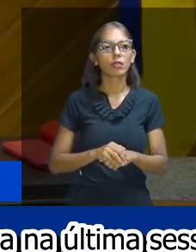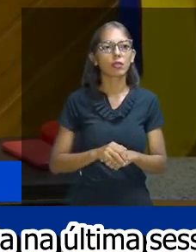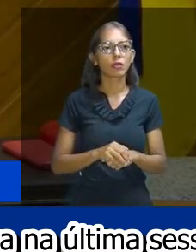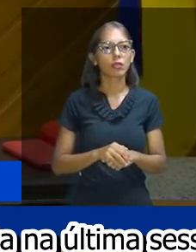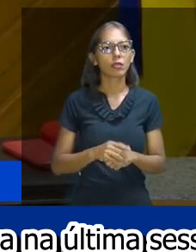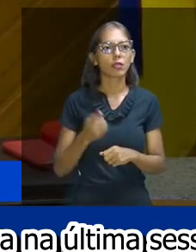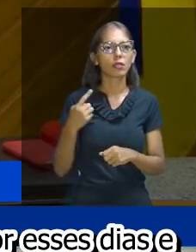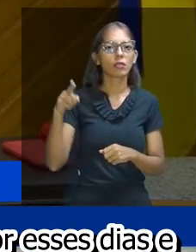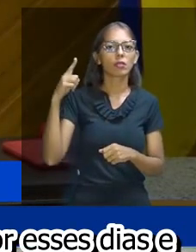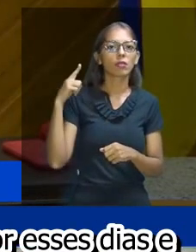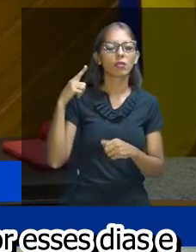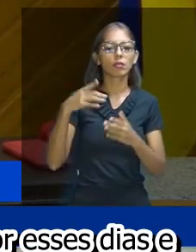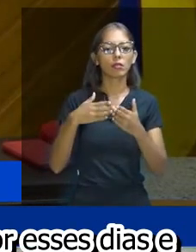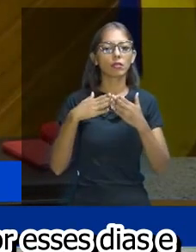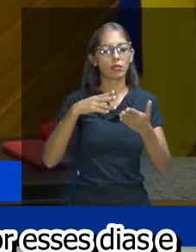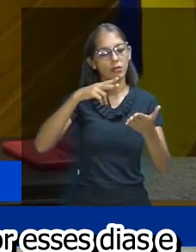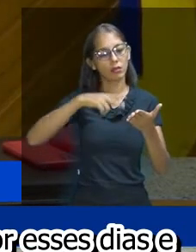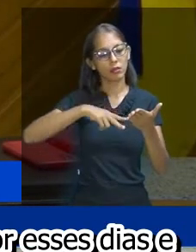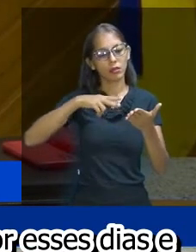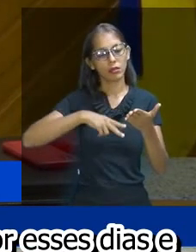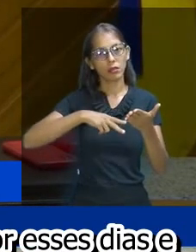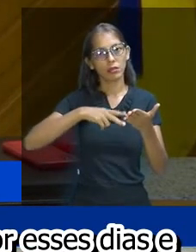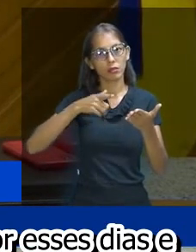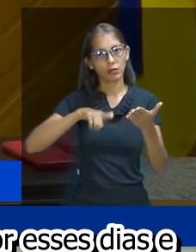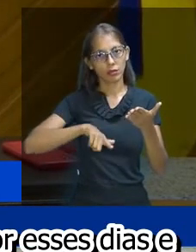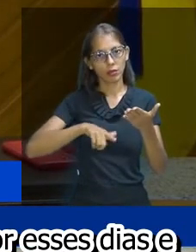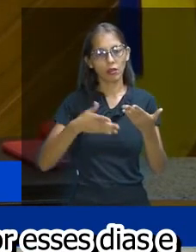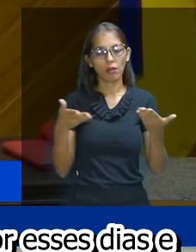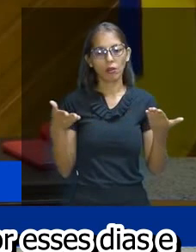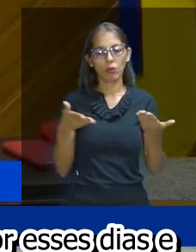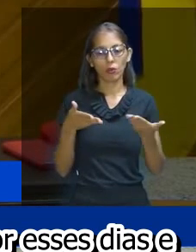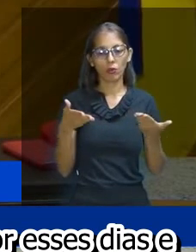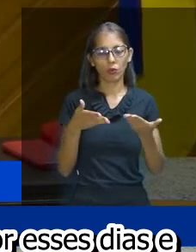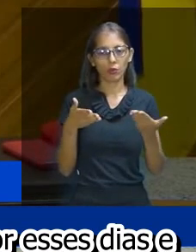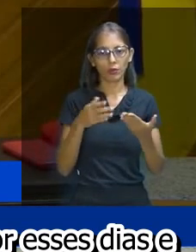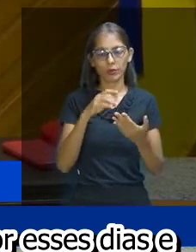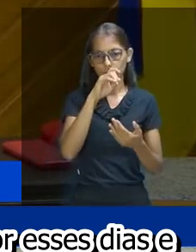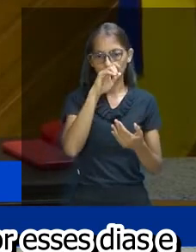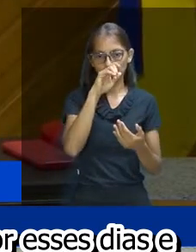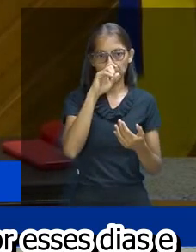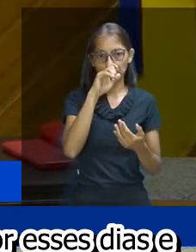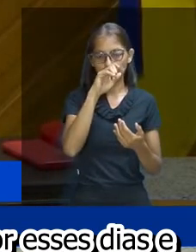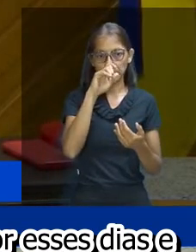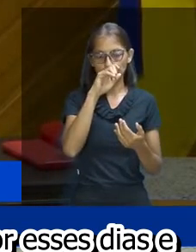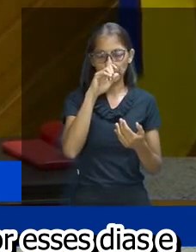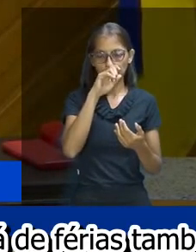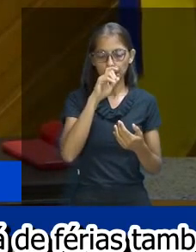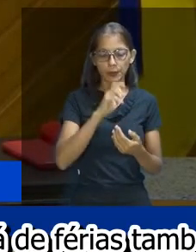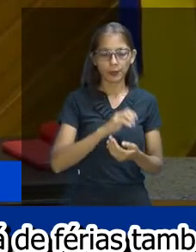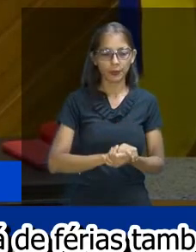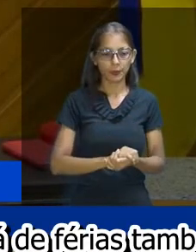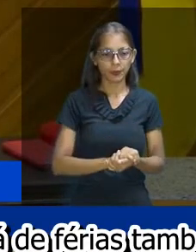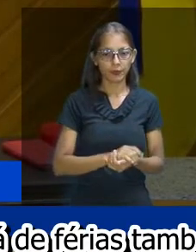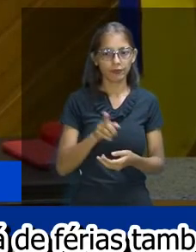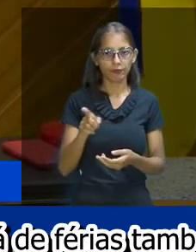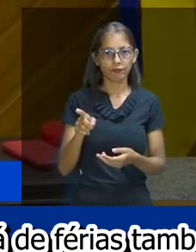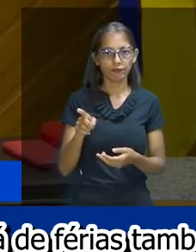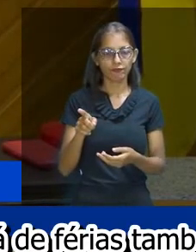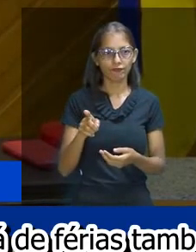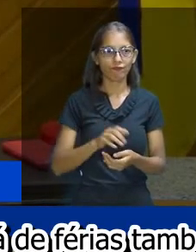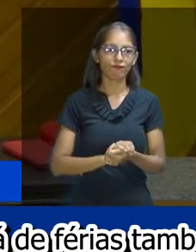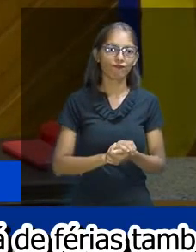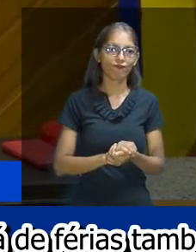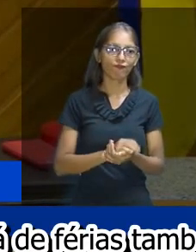na última sessão, terminou o biênio dele agora, terminou por esses dias, e então ele não está mais